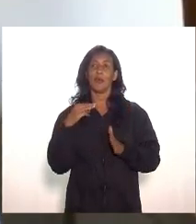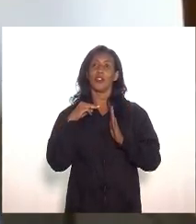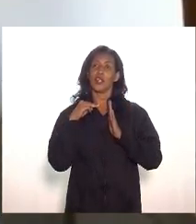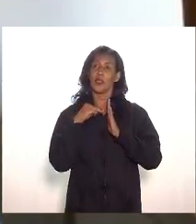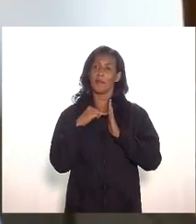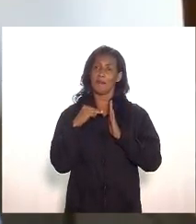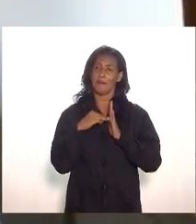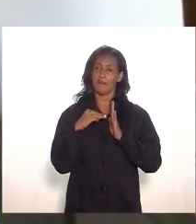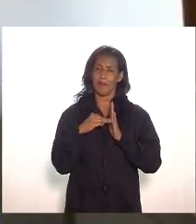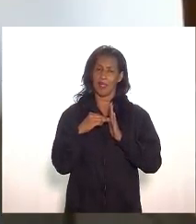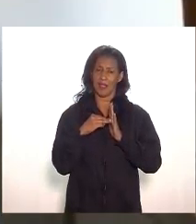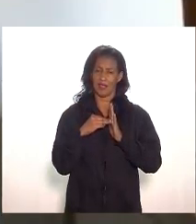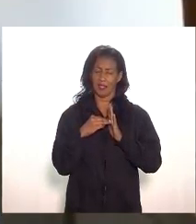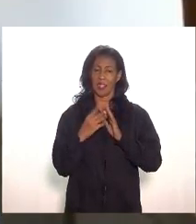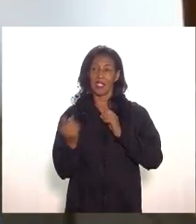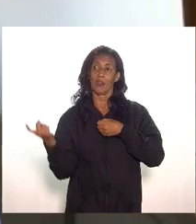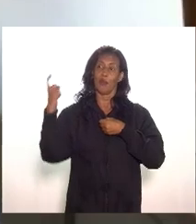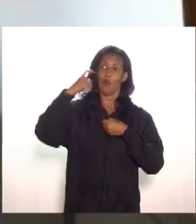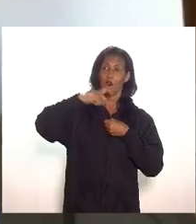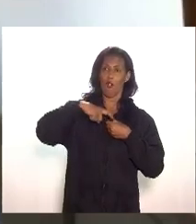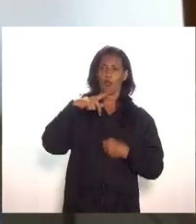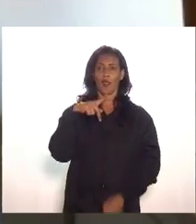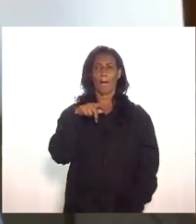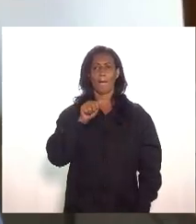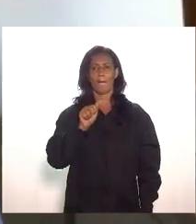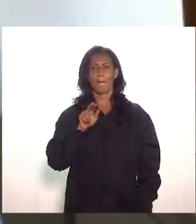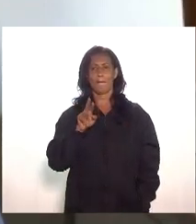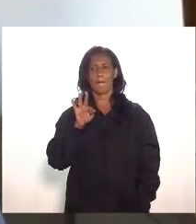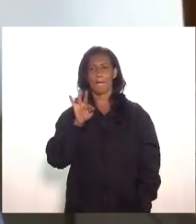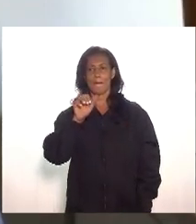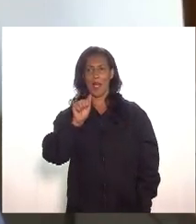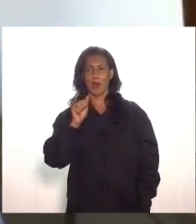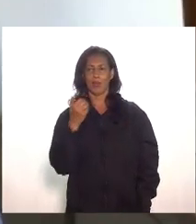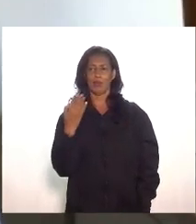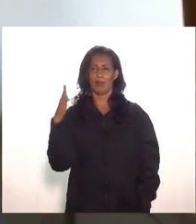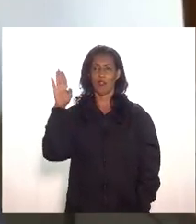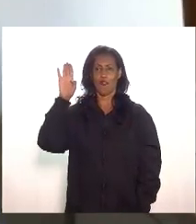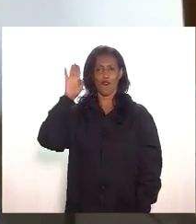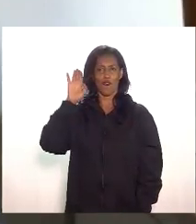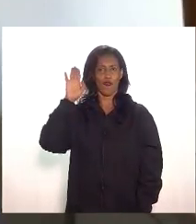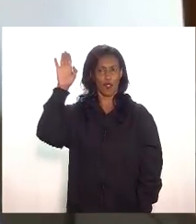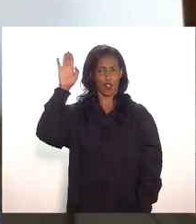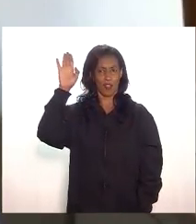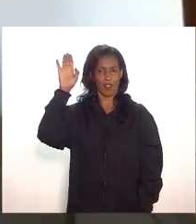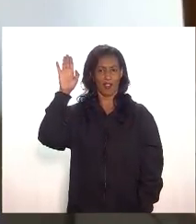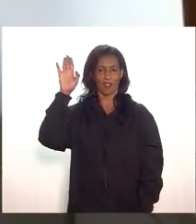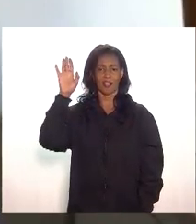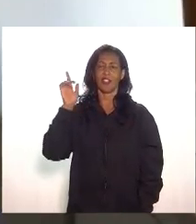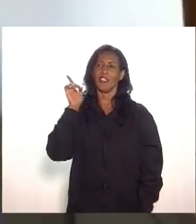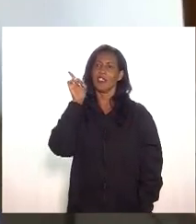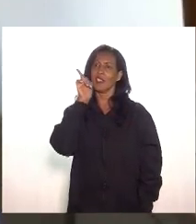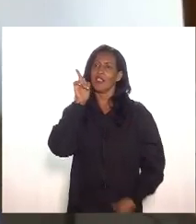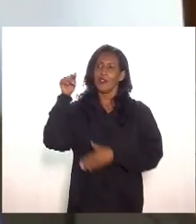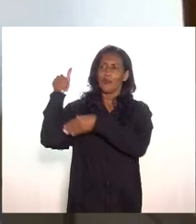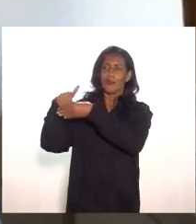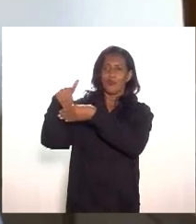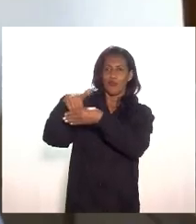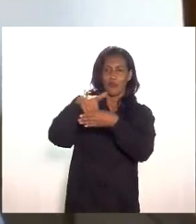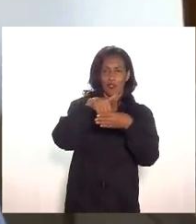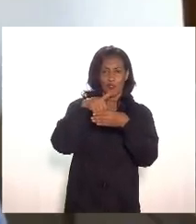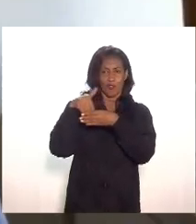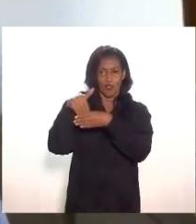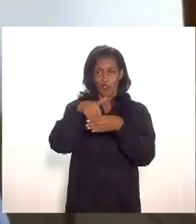E depois voltará à pauta para votar, colher os pareceres sobre as emendas e